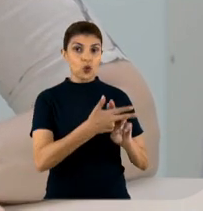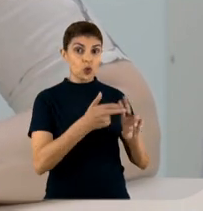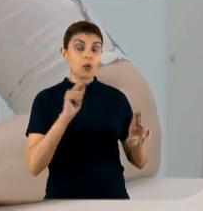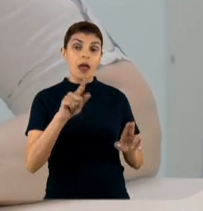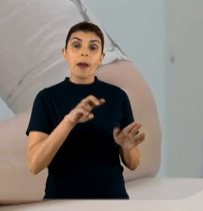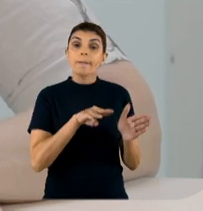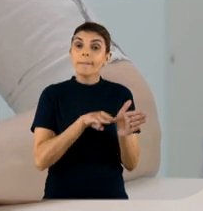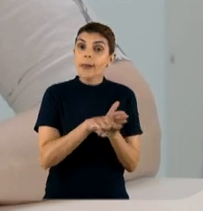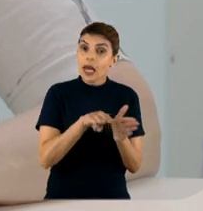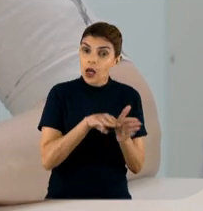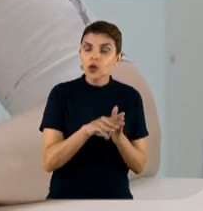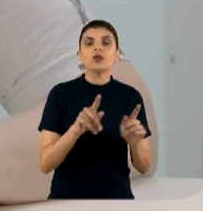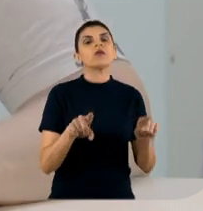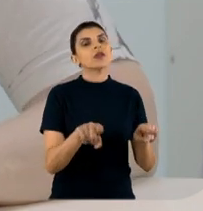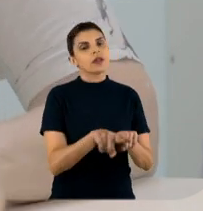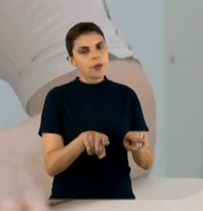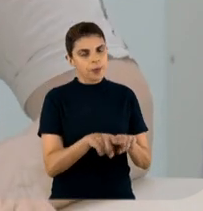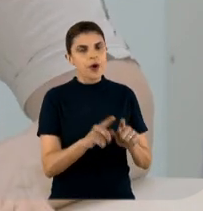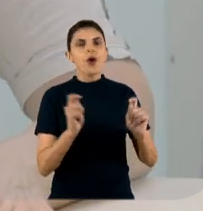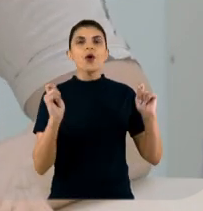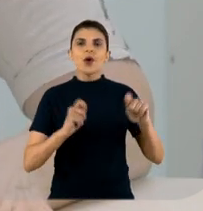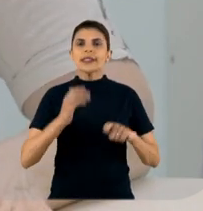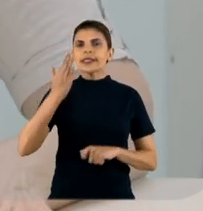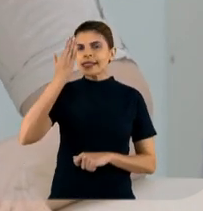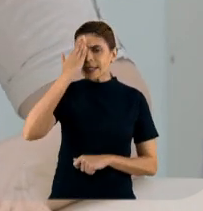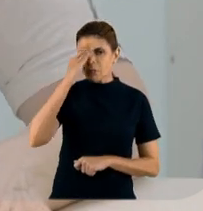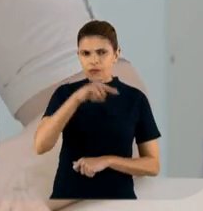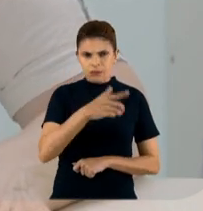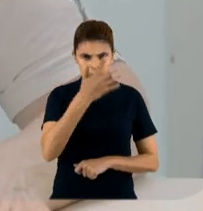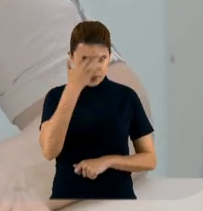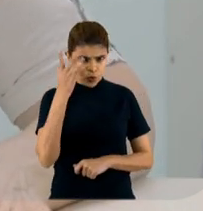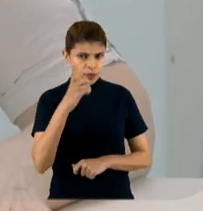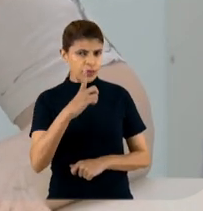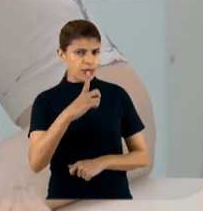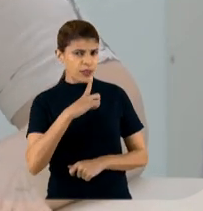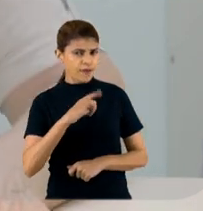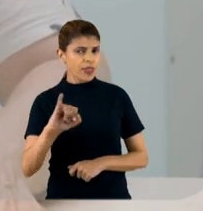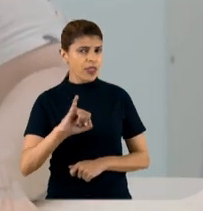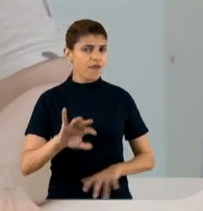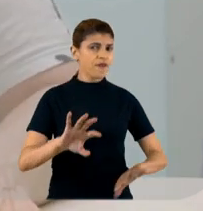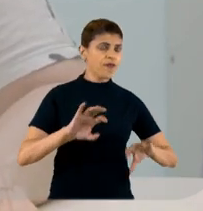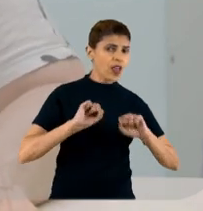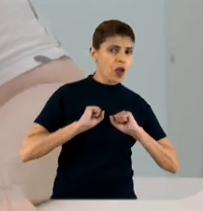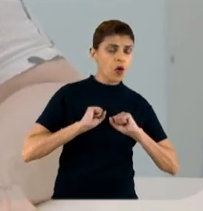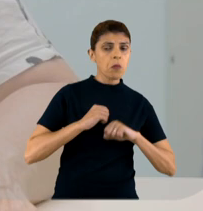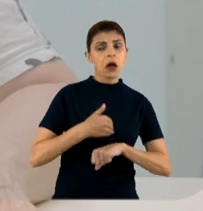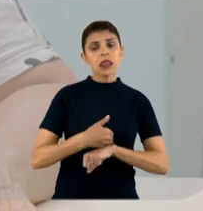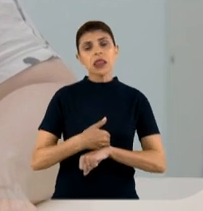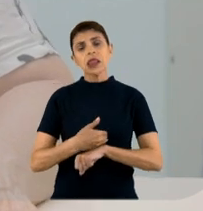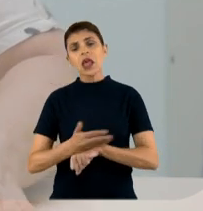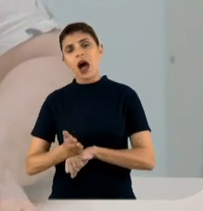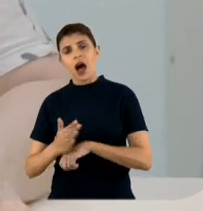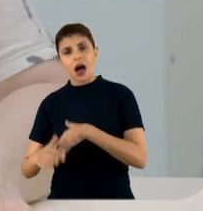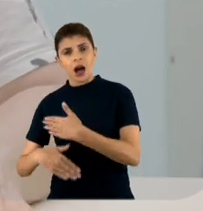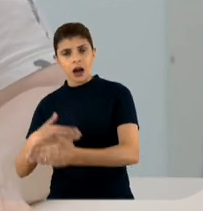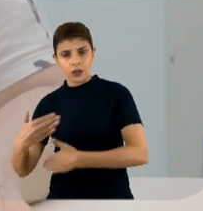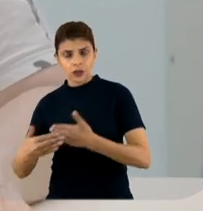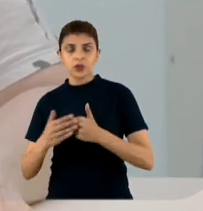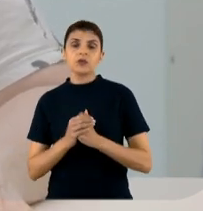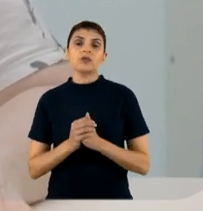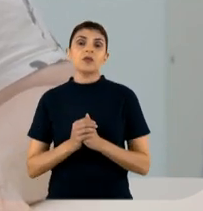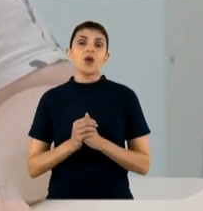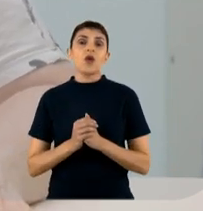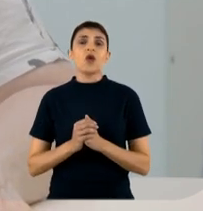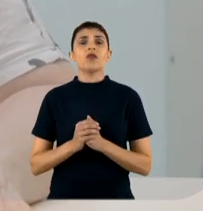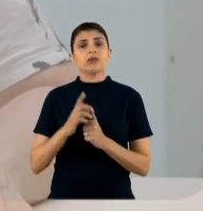mundo mas são métodos que você consegue eh saber se a a pessoa realmente teve aquela infecção e até mais tardiamente é até um